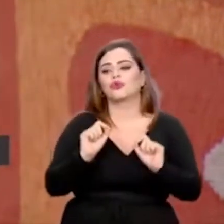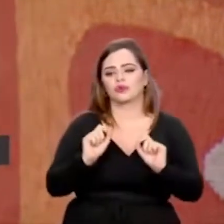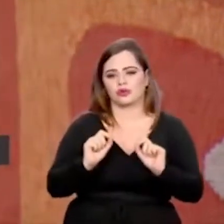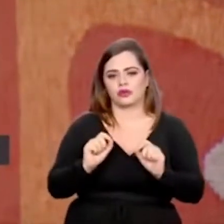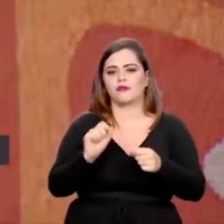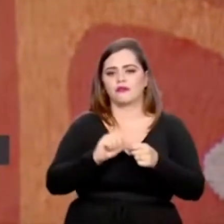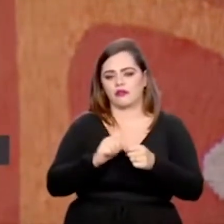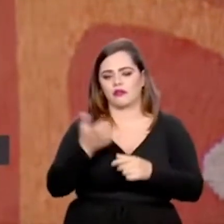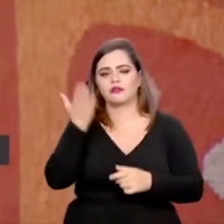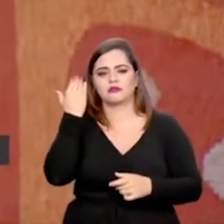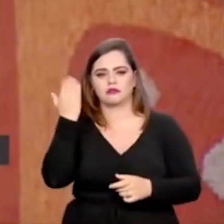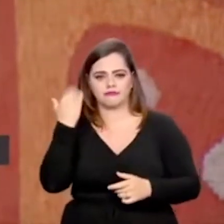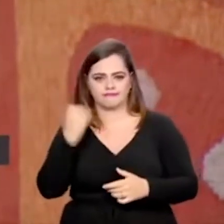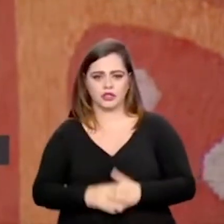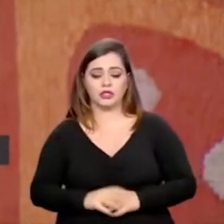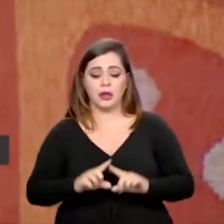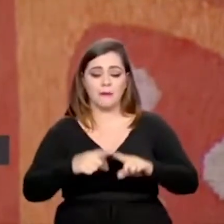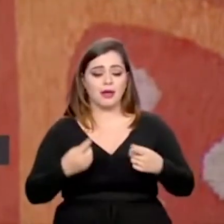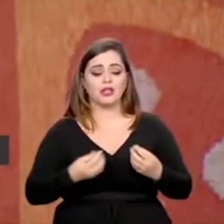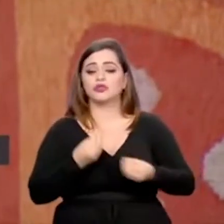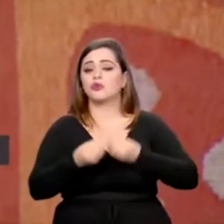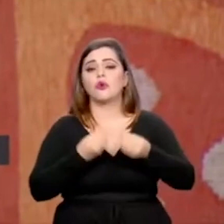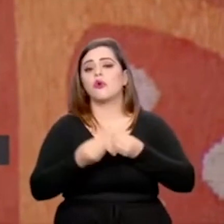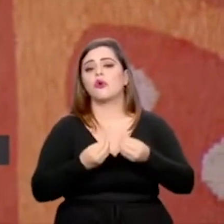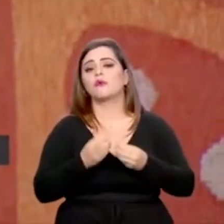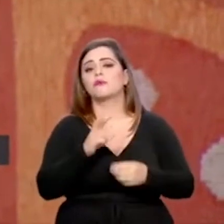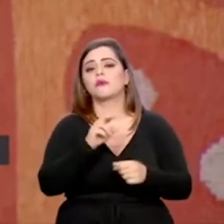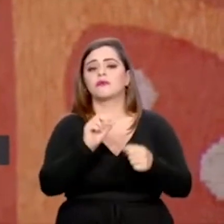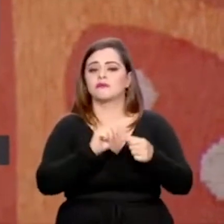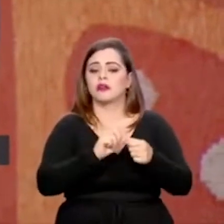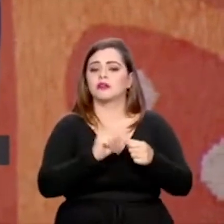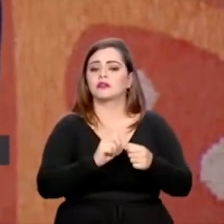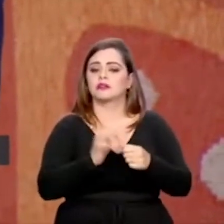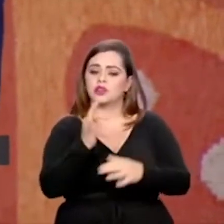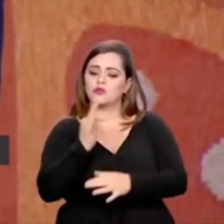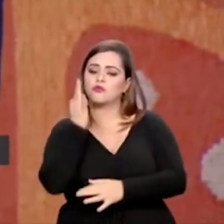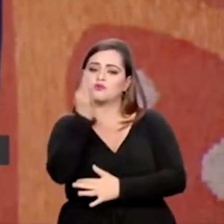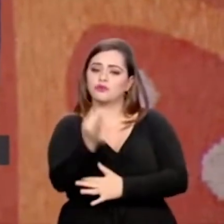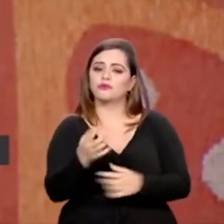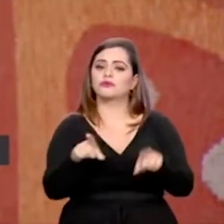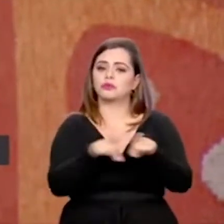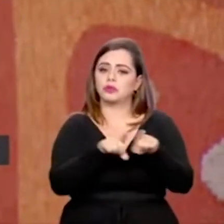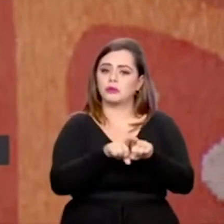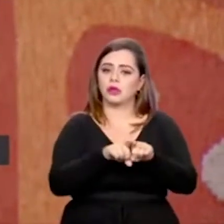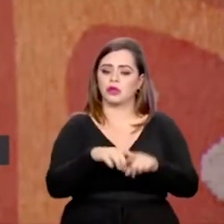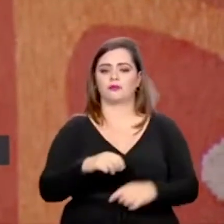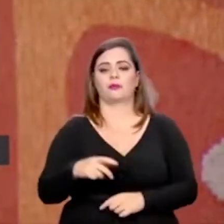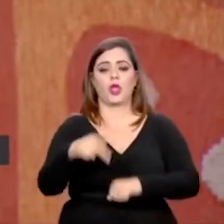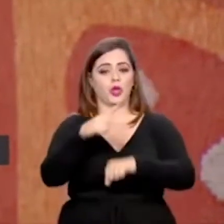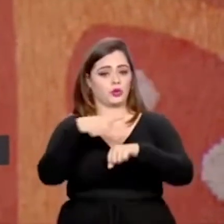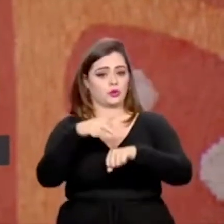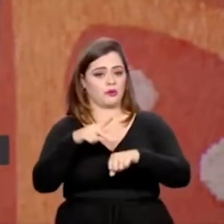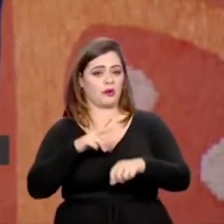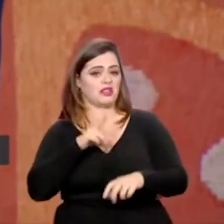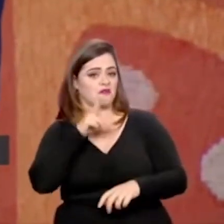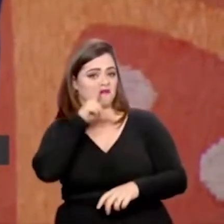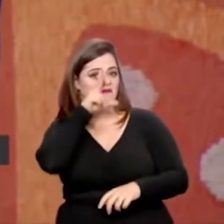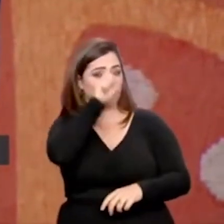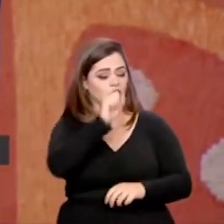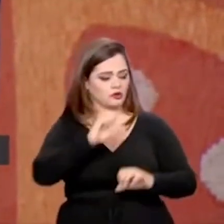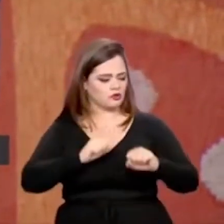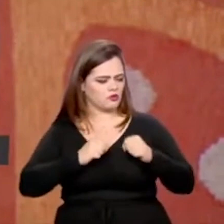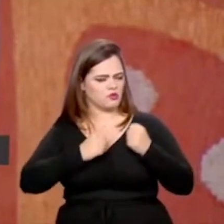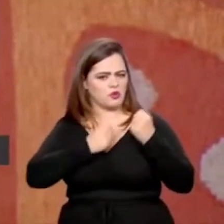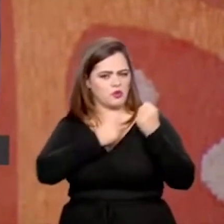mas como se debruçar para agenda do Futuro esse país né tem um potencial enorme que todos nós sabemos reúne